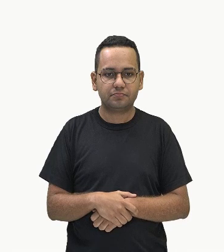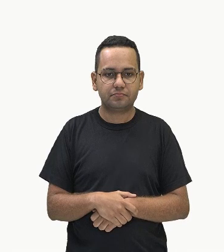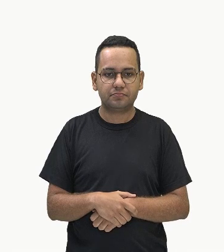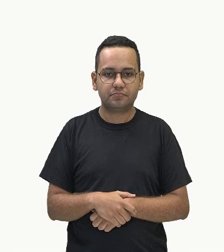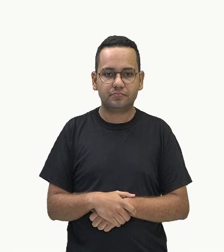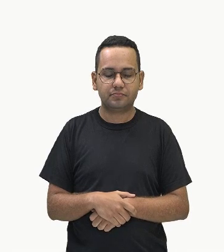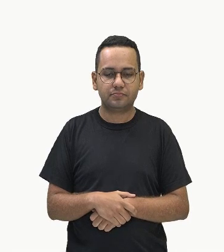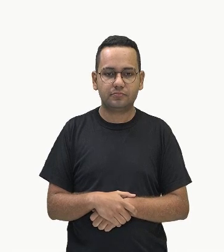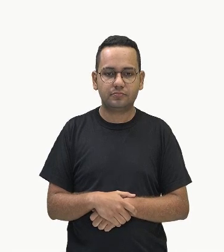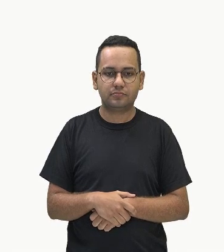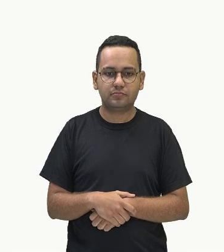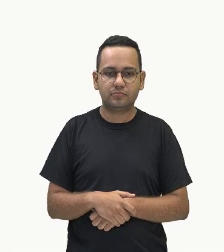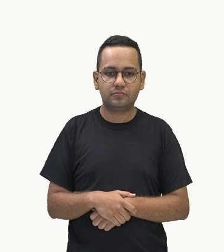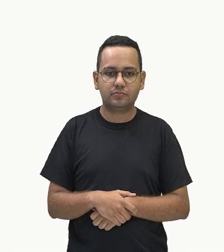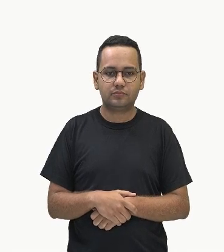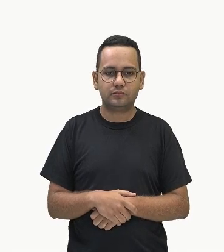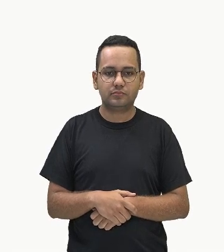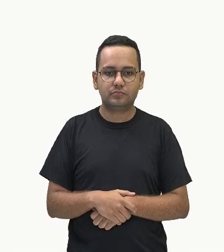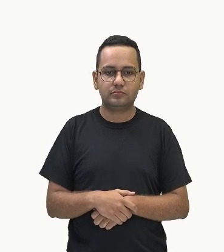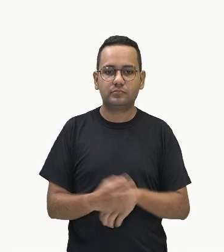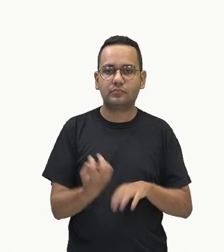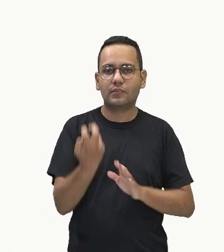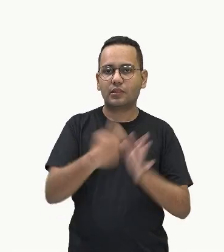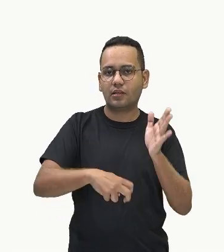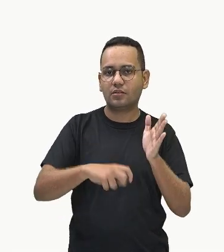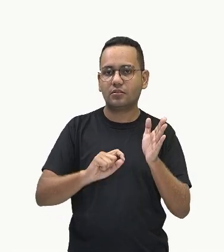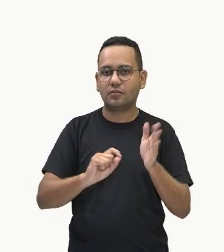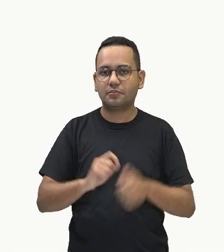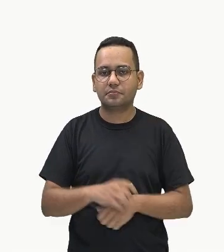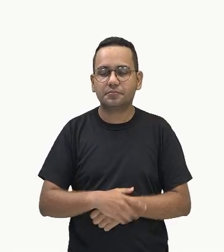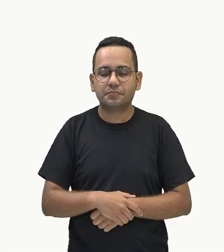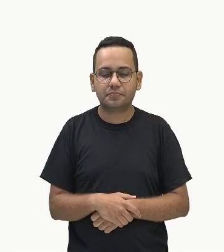E aí, a nossa taxa. Qual é a nossa taxa?